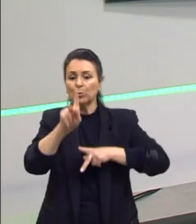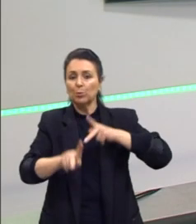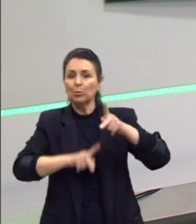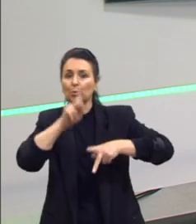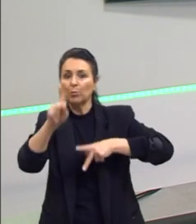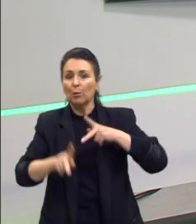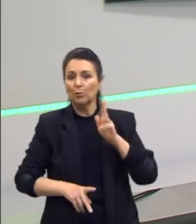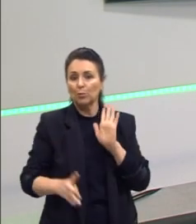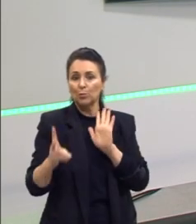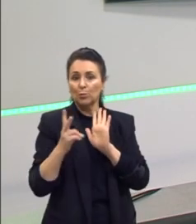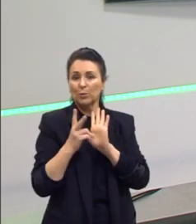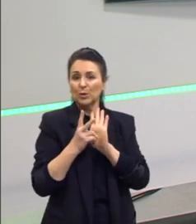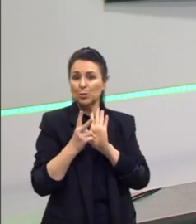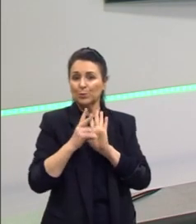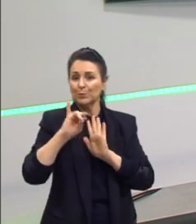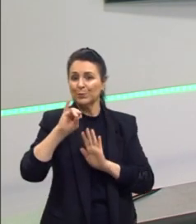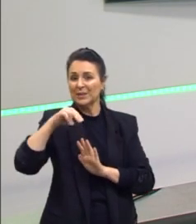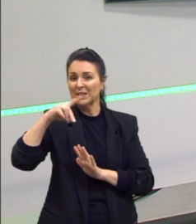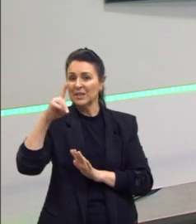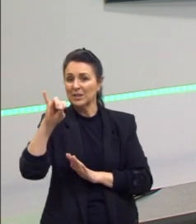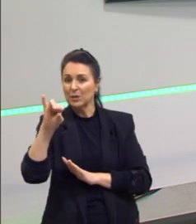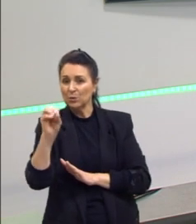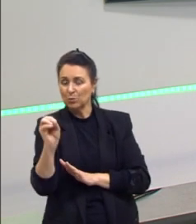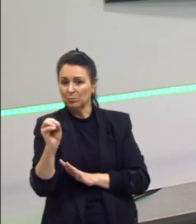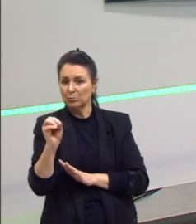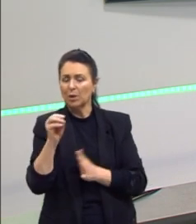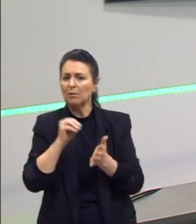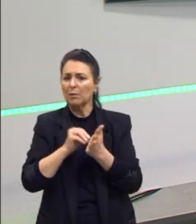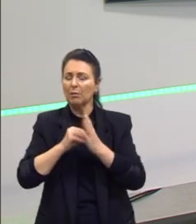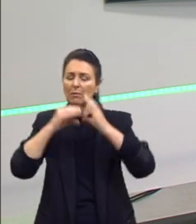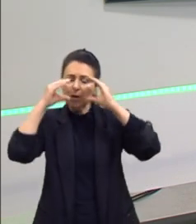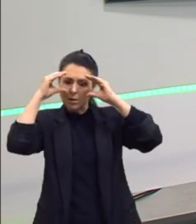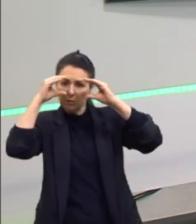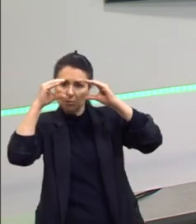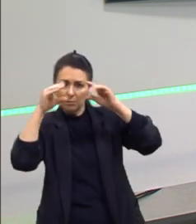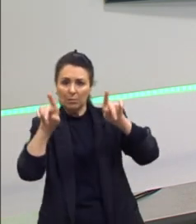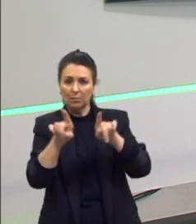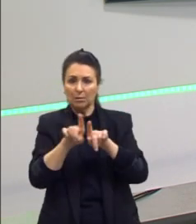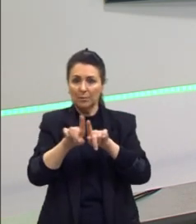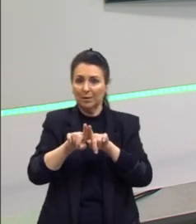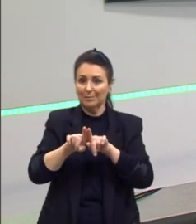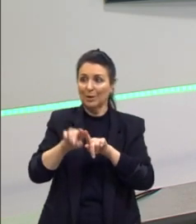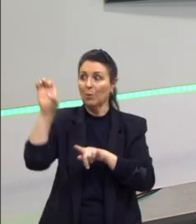povos como índios já era um grande desrespeito já fazia parte desse etnocentristas